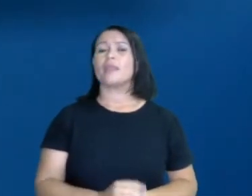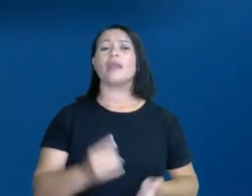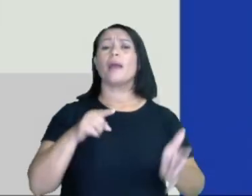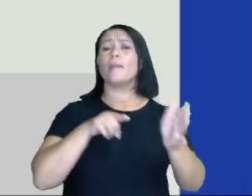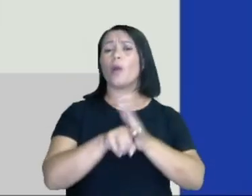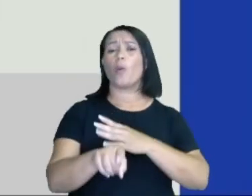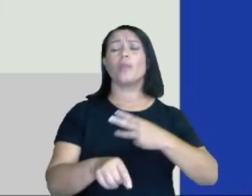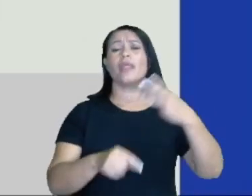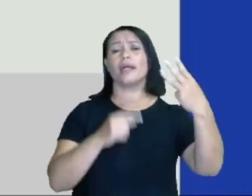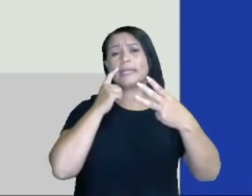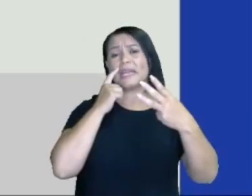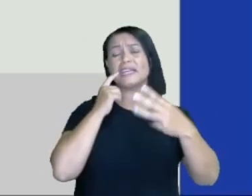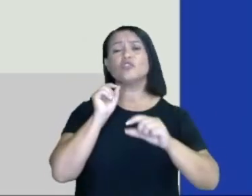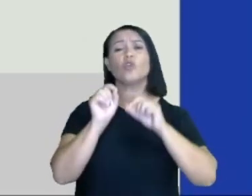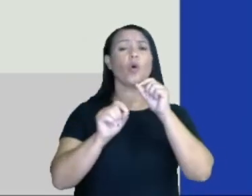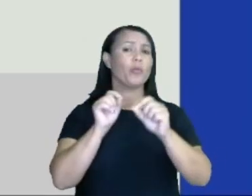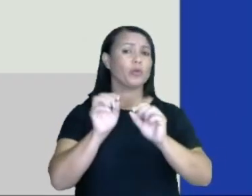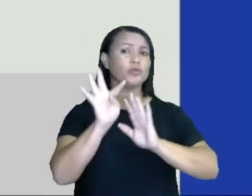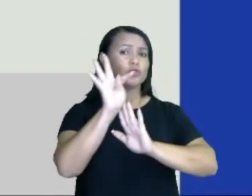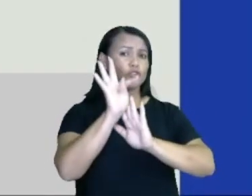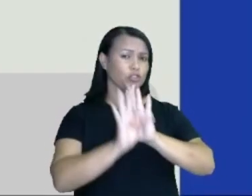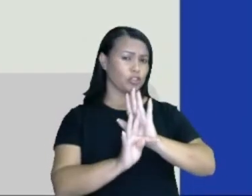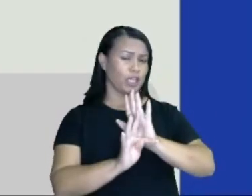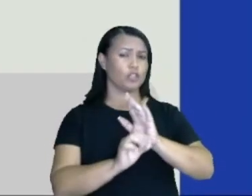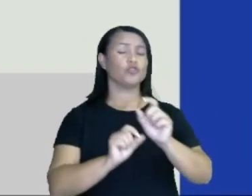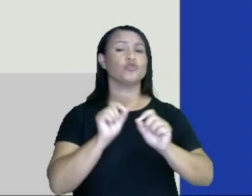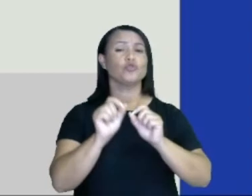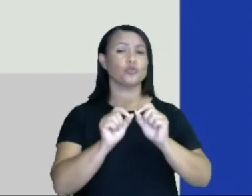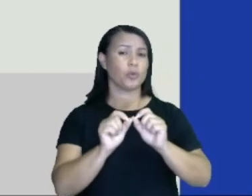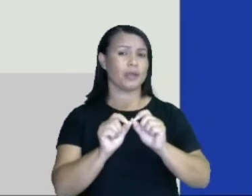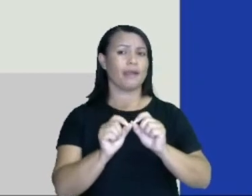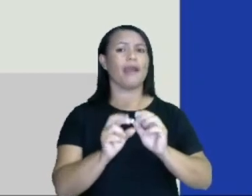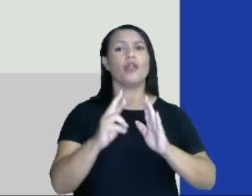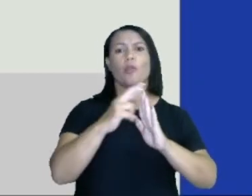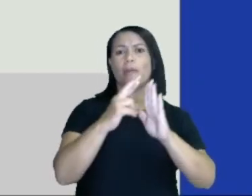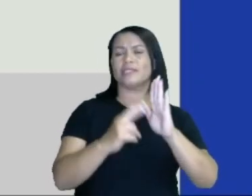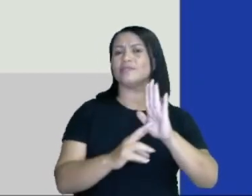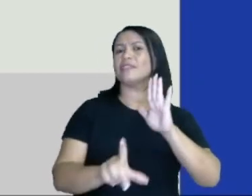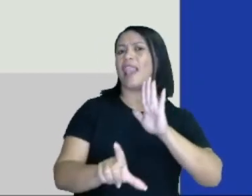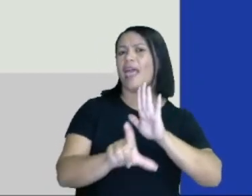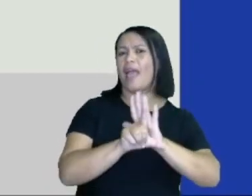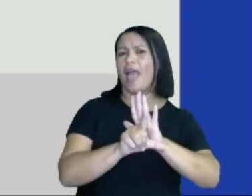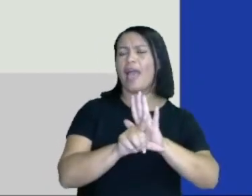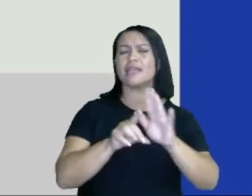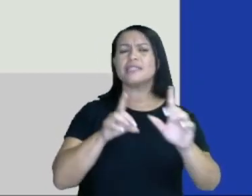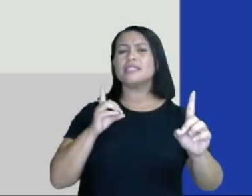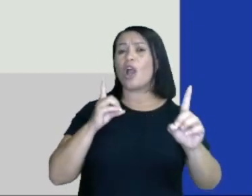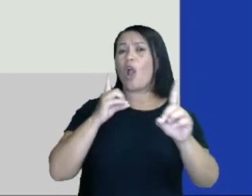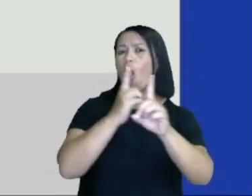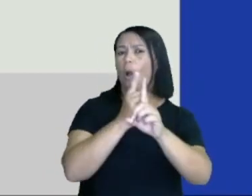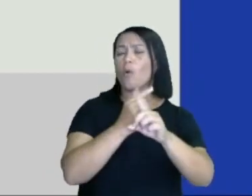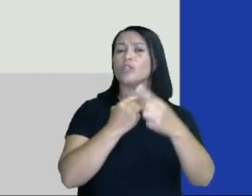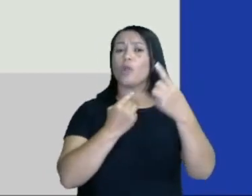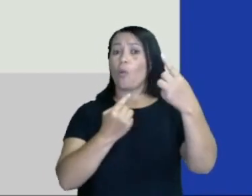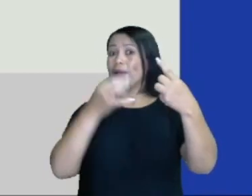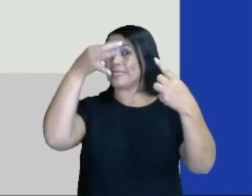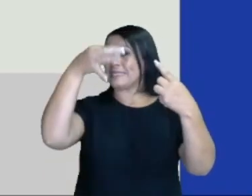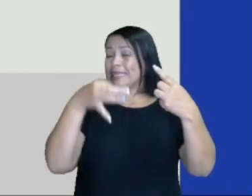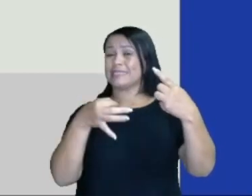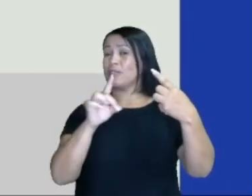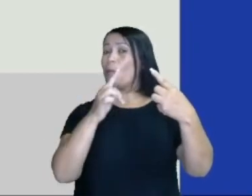E questão 3. Sobre os textos normativos e legais, identifique a alternativa